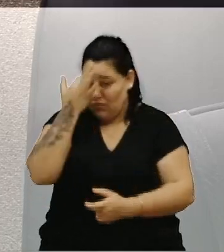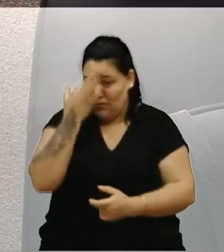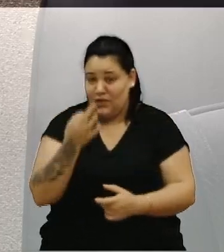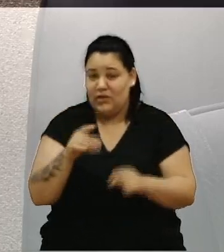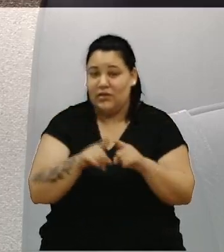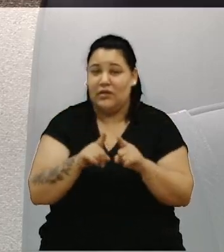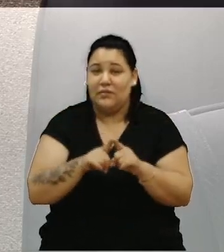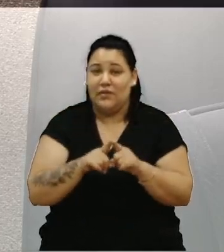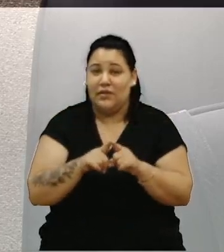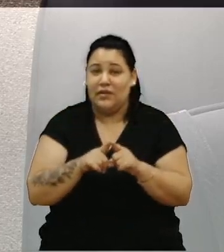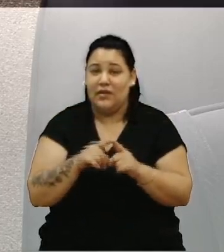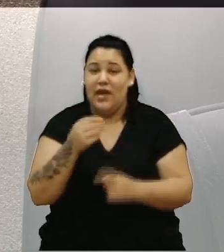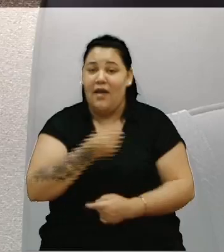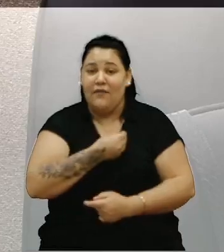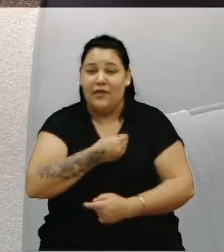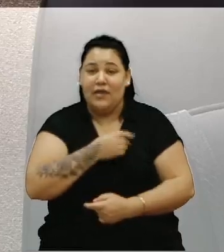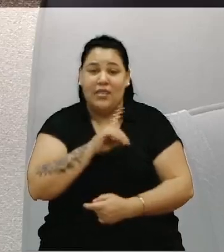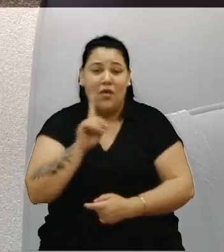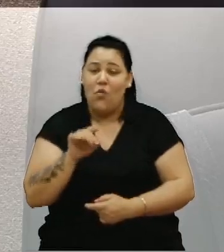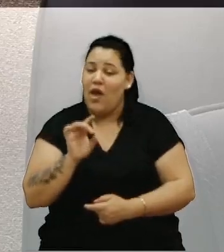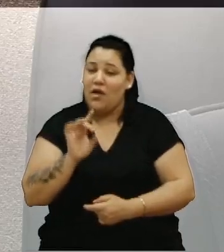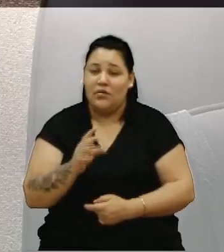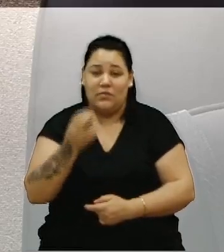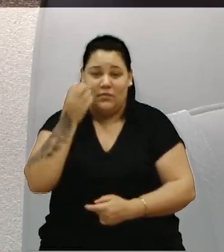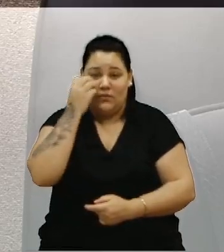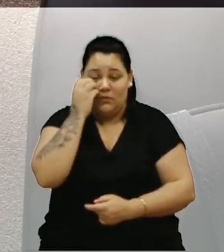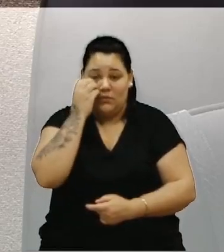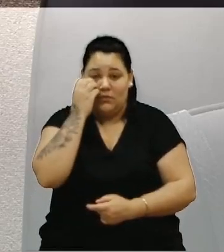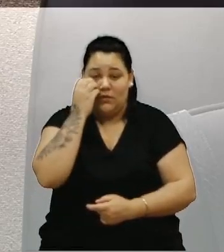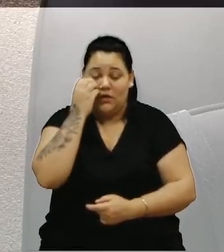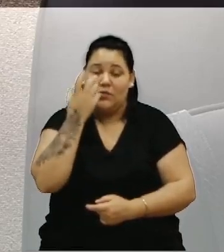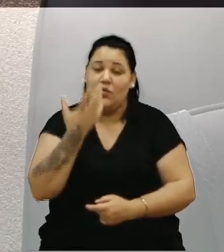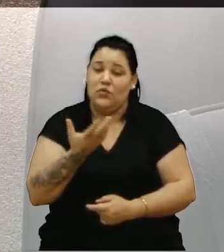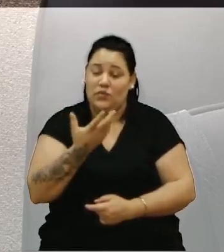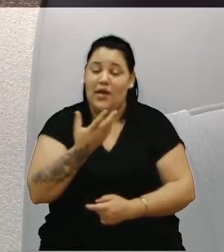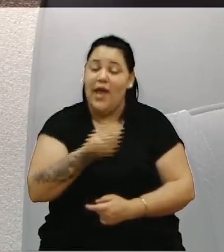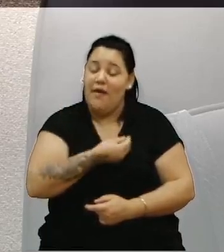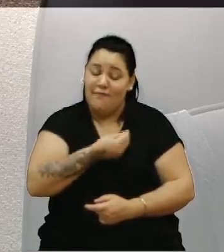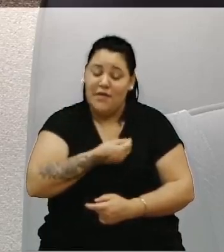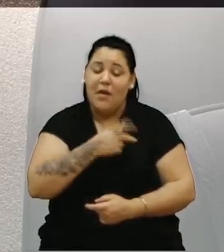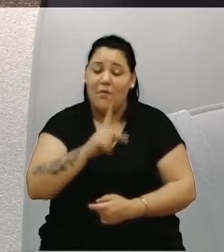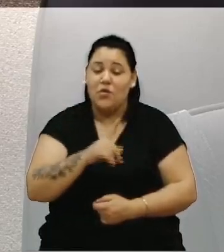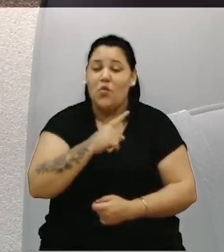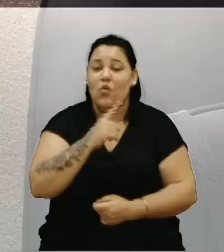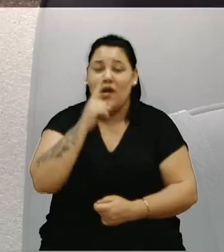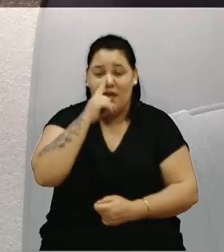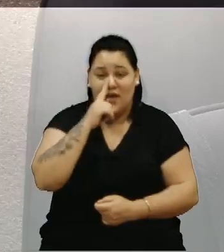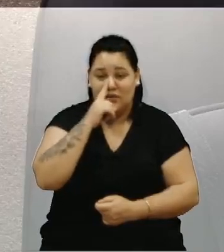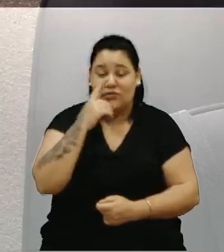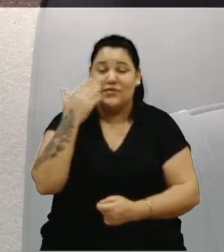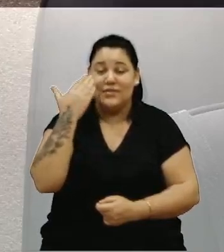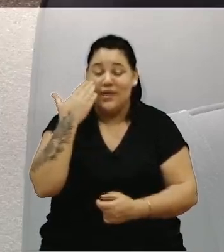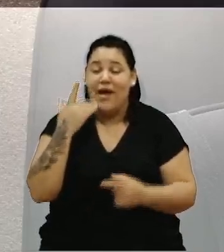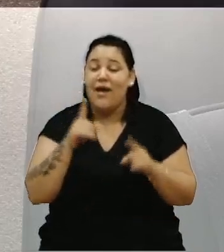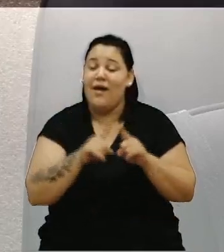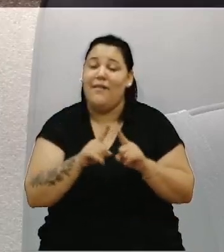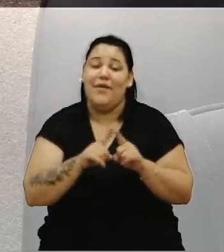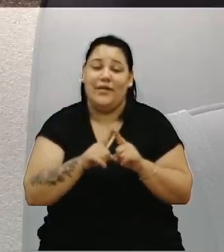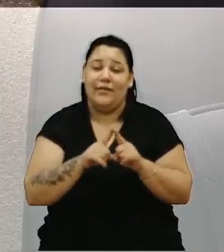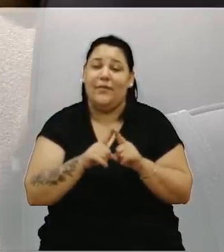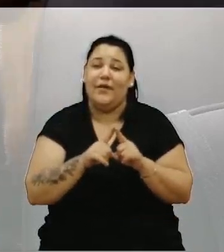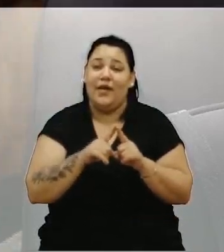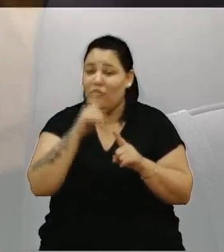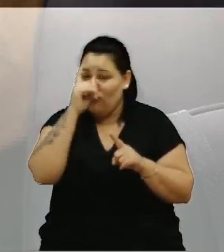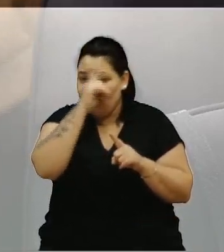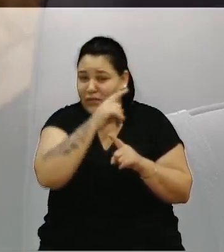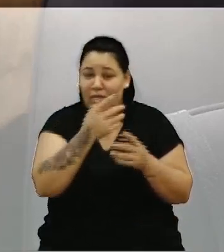deles não se trata apenas de patrimônio, é a vida das pessoas que está em risco, e a gente sabe o quanto, por vezes, é difícil as